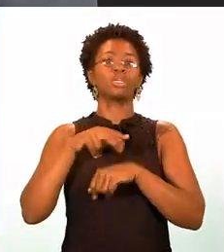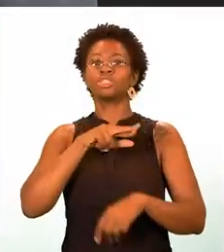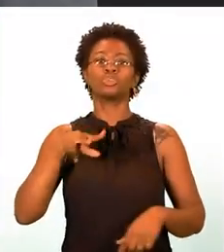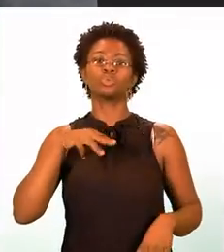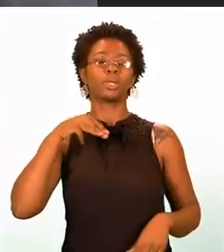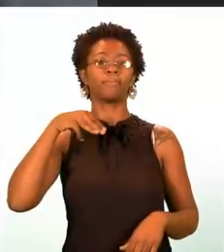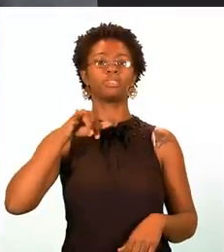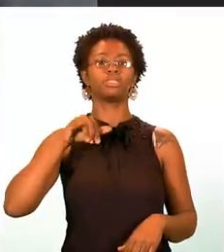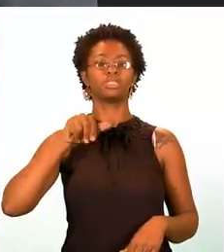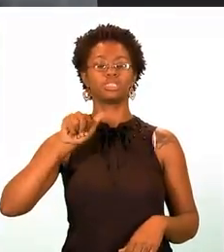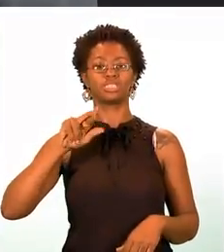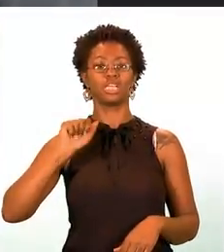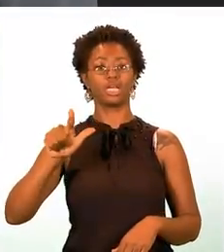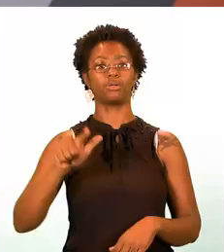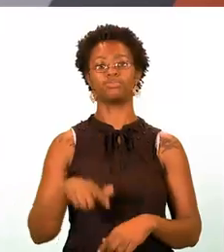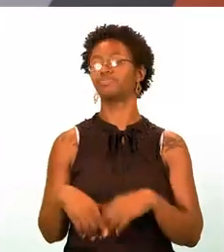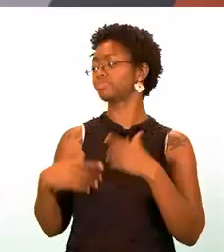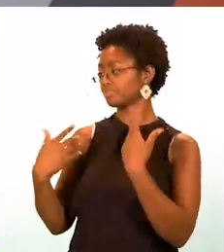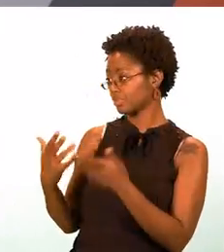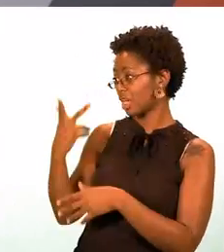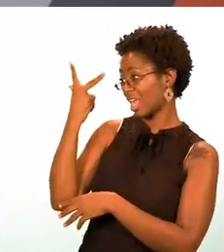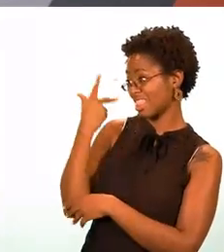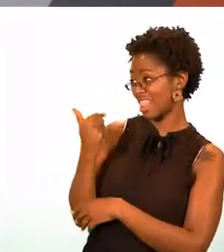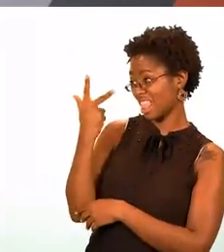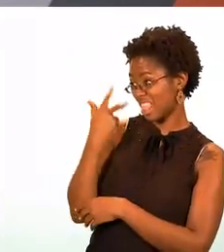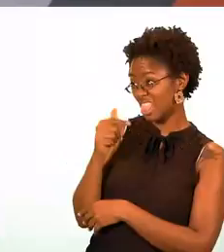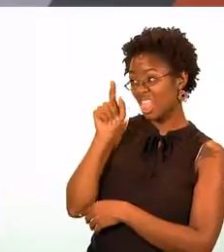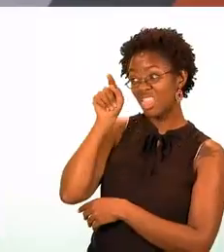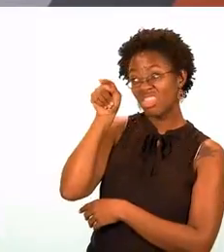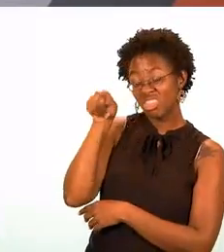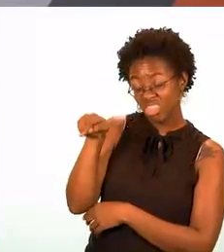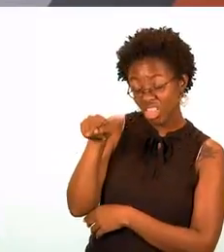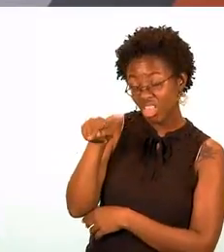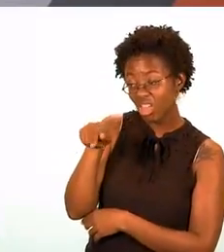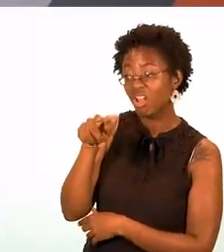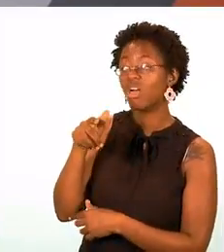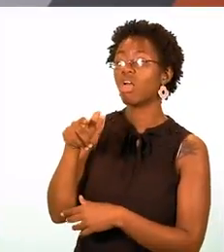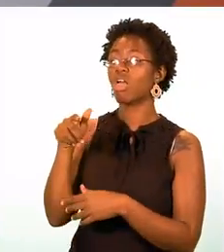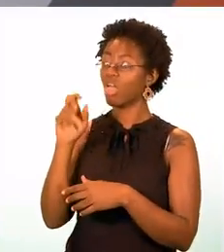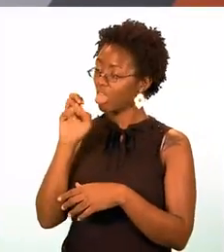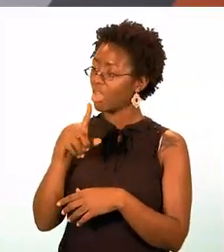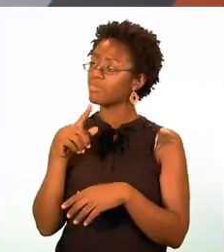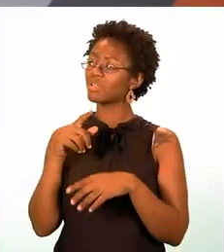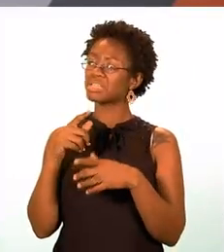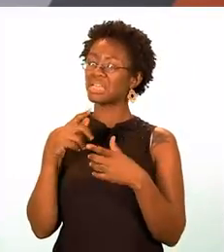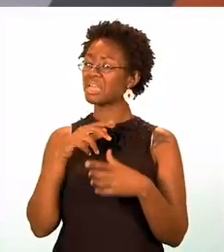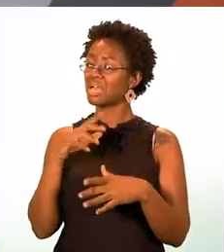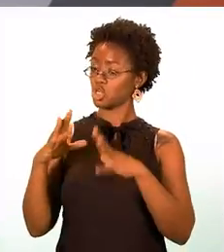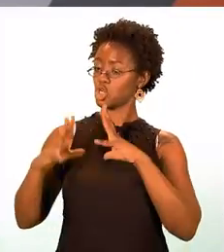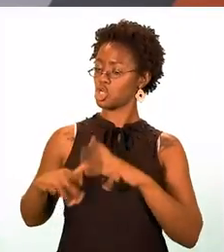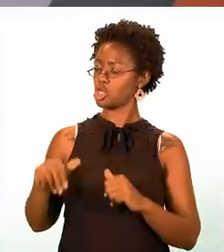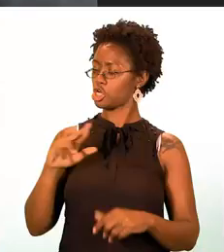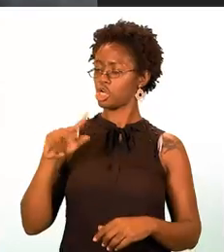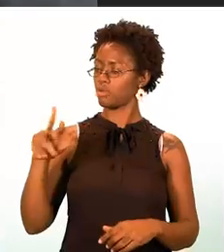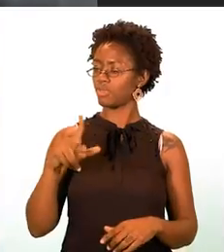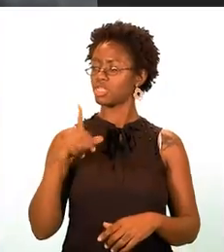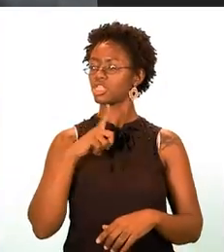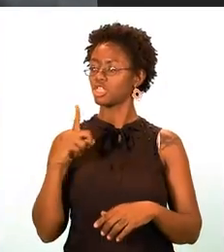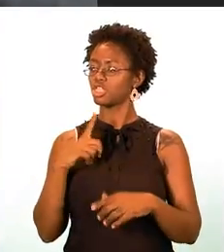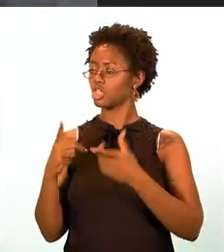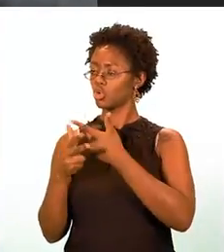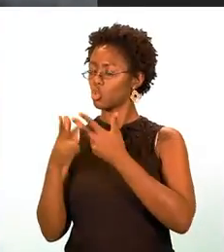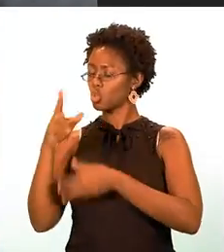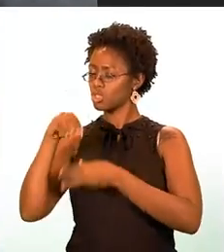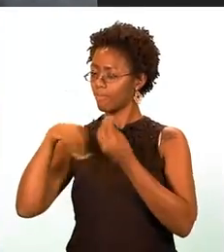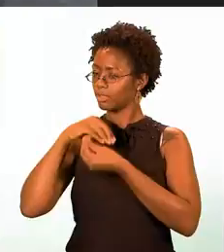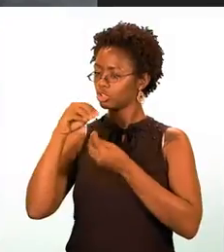é uma pedra mineral, é um Ah, então a vegetal. naturalidade dela é justamente ter alguma impureza, que Alguma seria um inseto, um impureza.